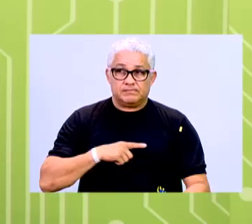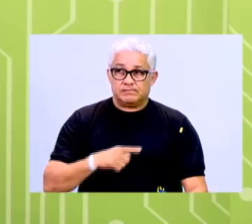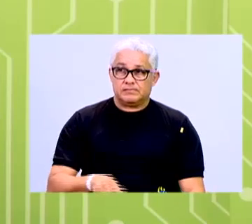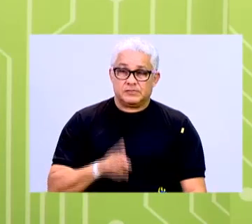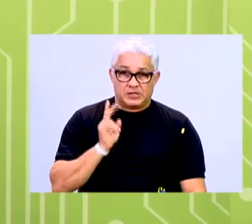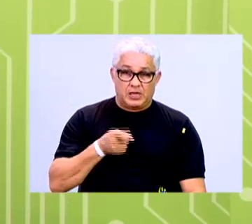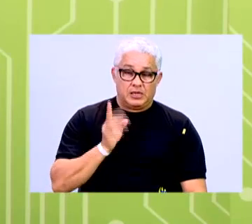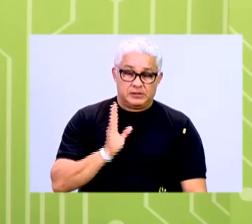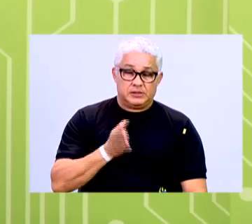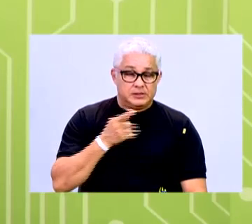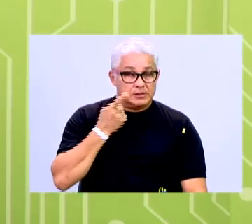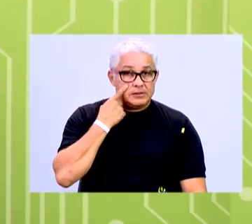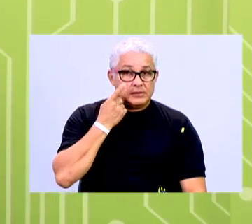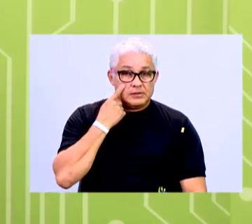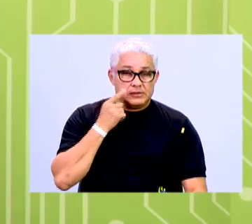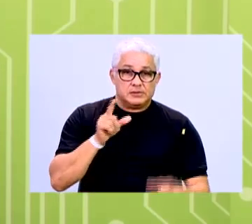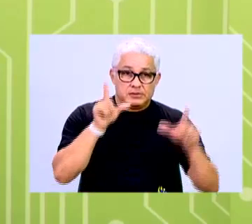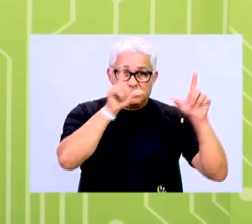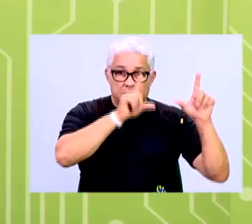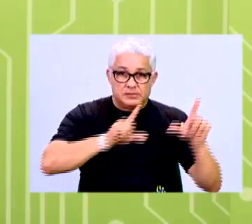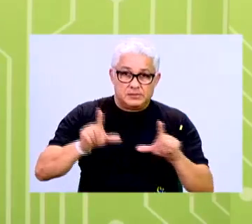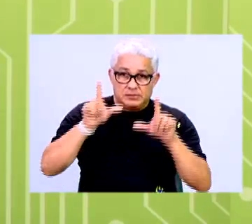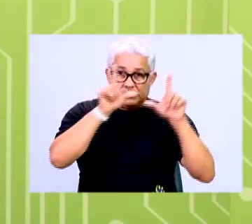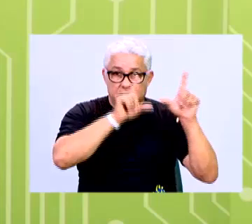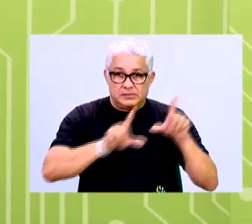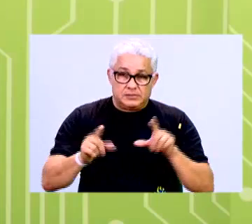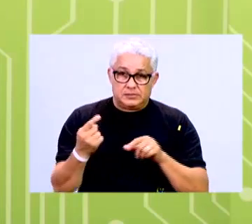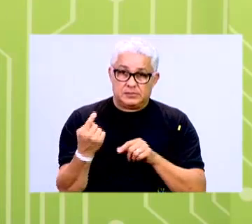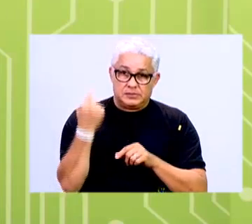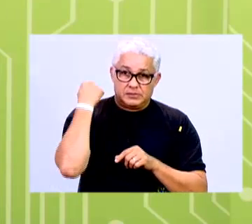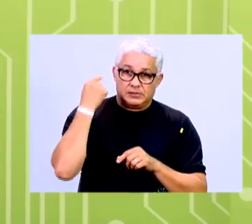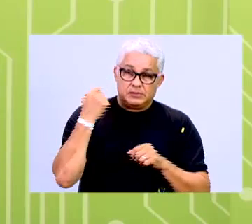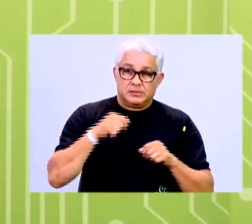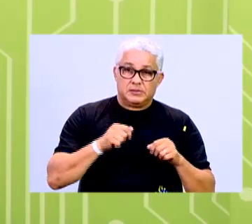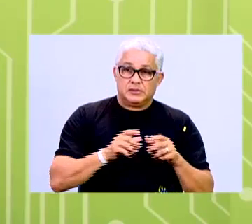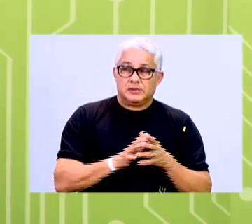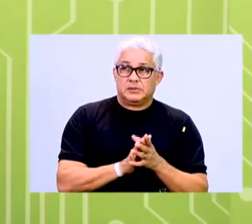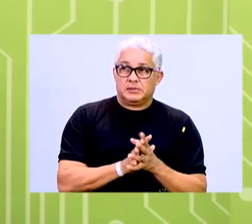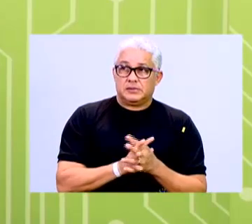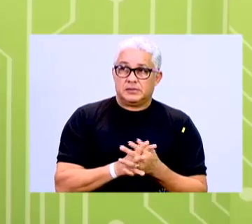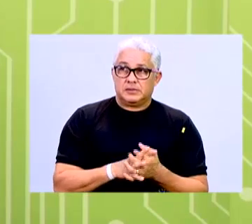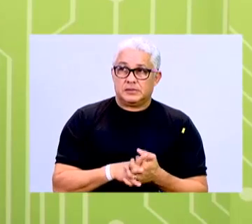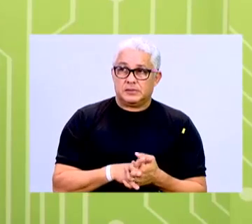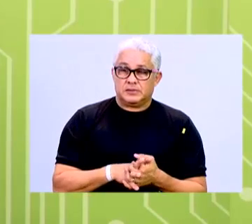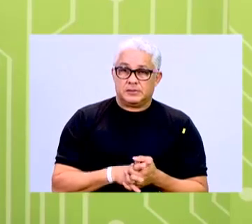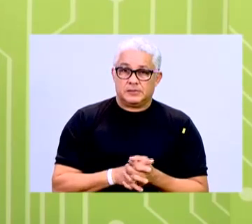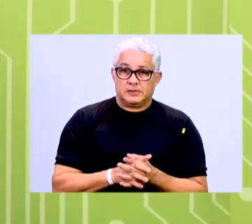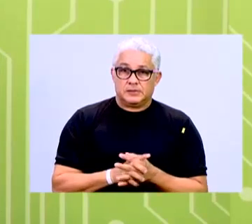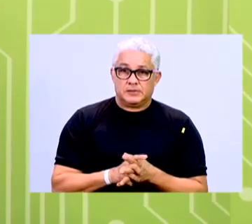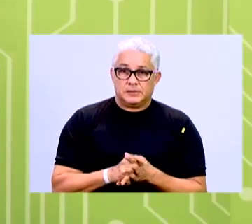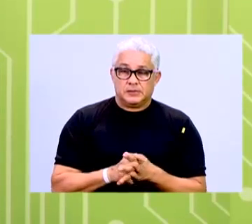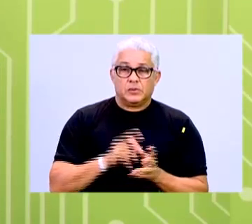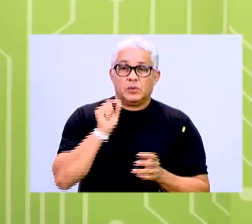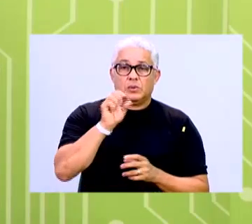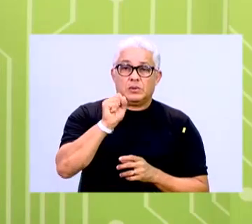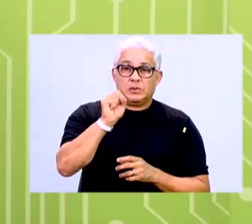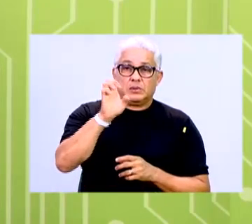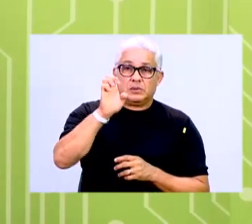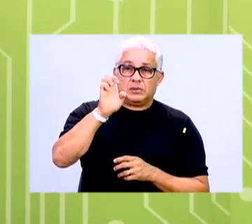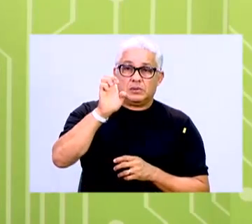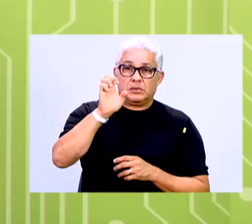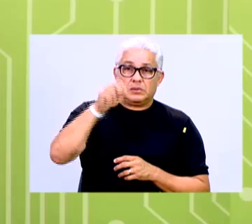viu já nos slides anteriores, ele deve ser uma sentença, né? O que é uma